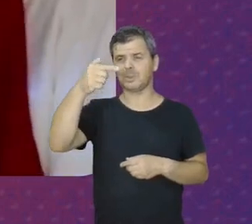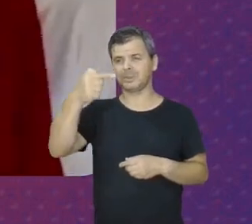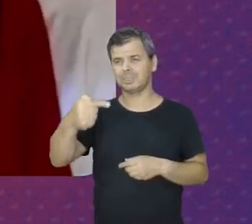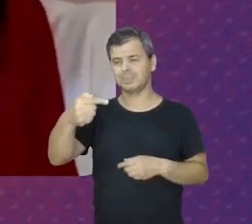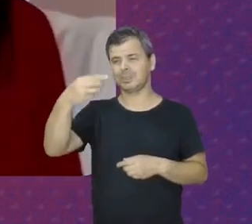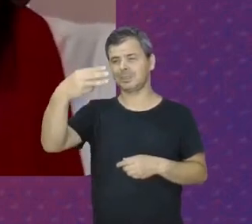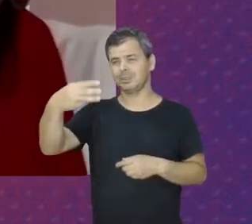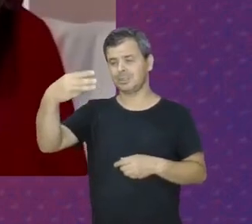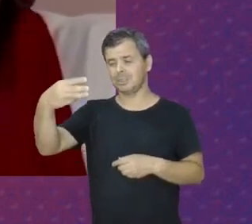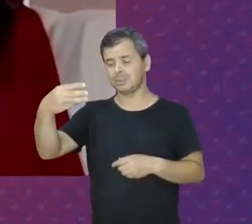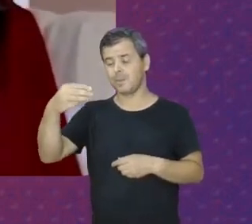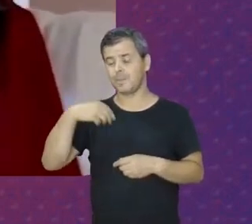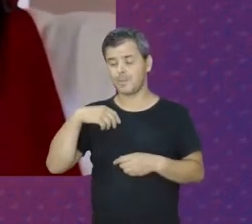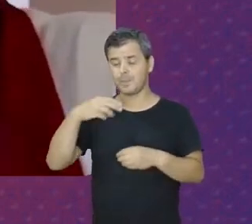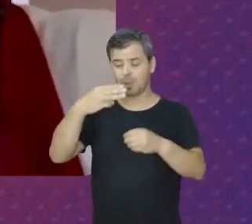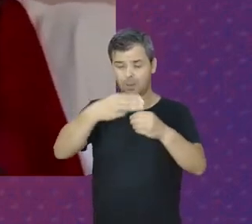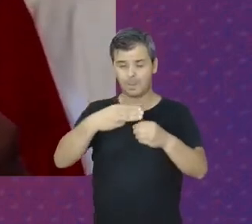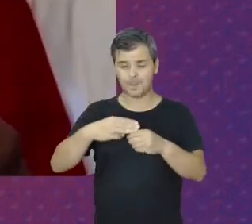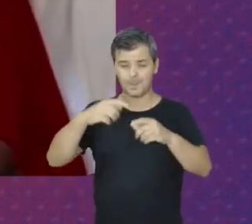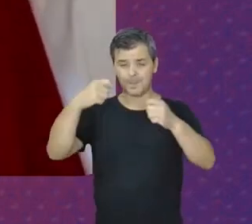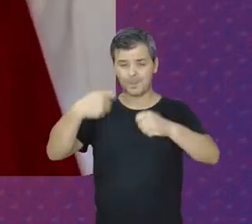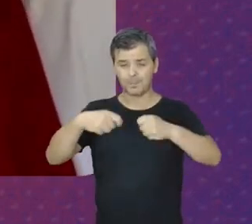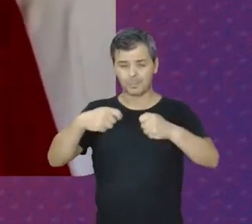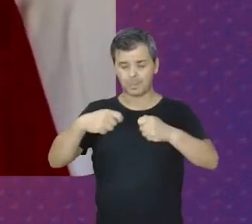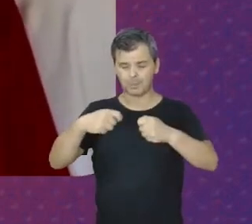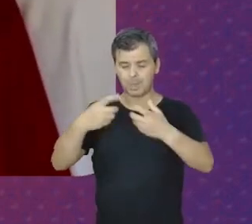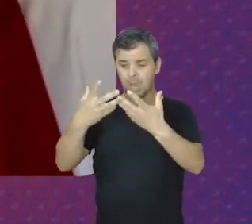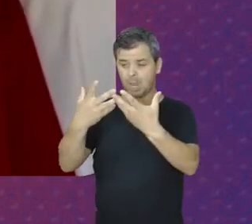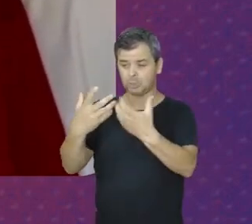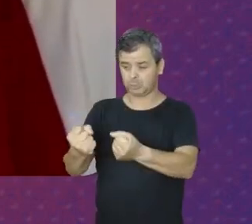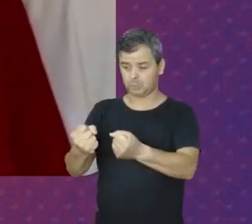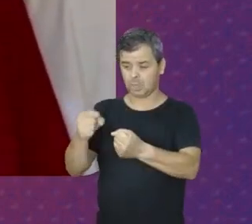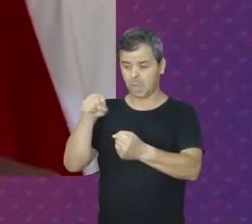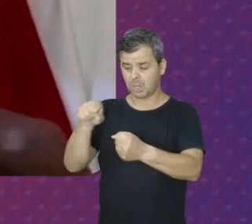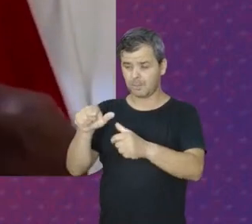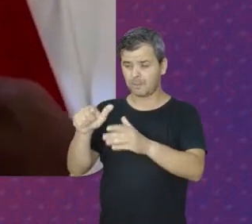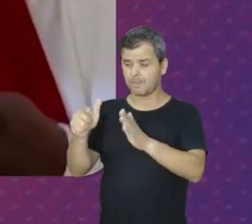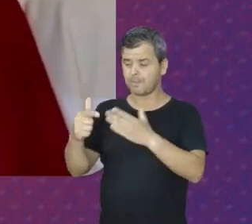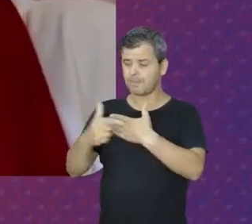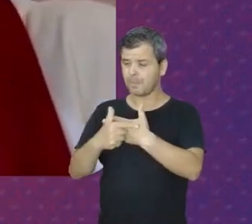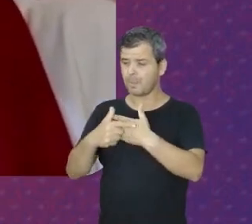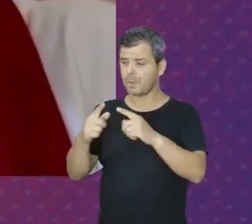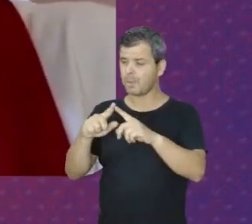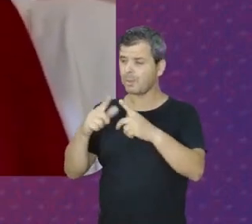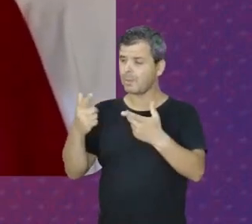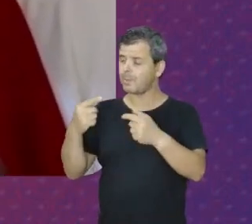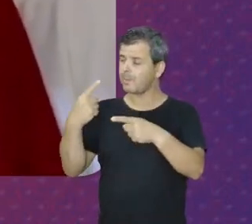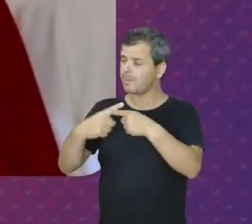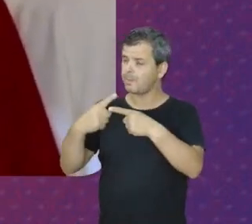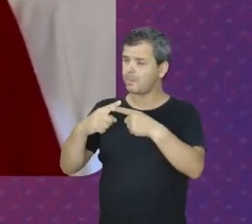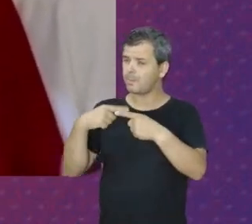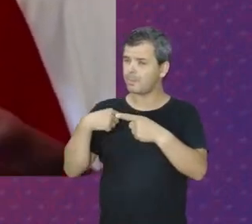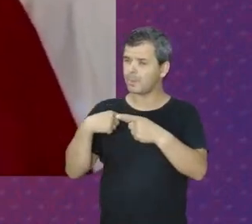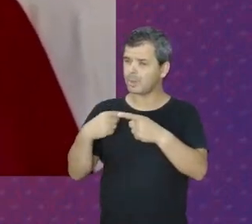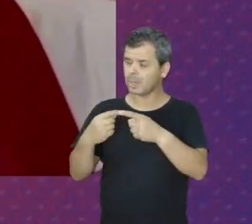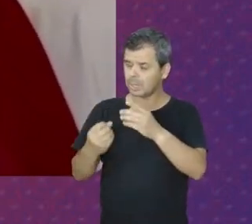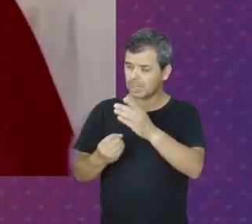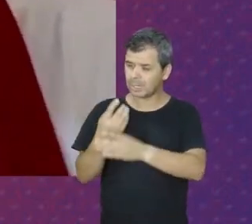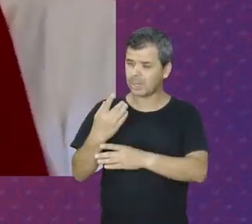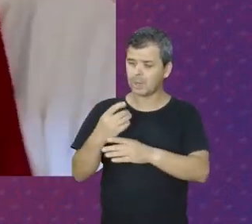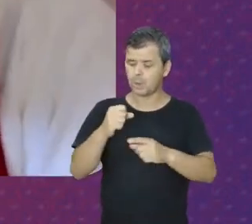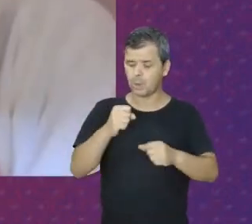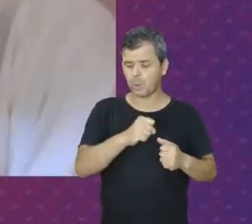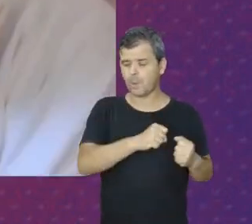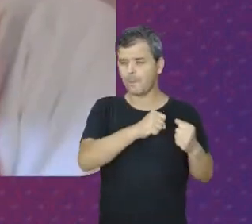5.733 municípios precisam abraçar essa causa e que essa causa tem que ser assumida por quem está gestando o